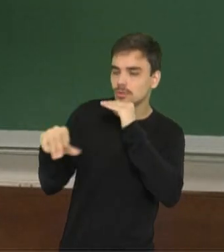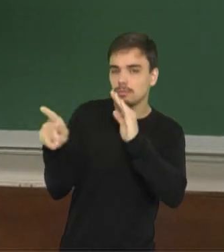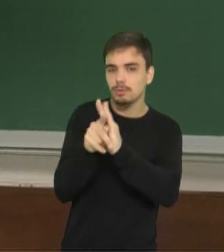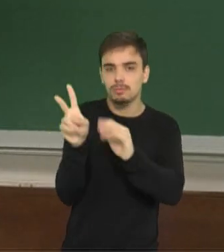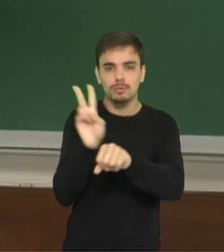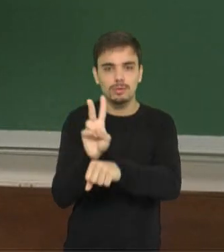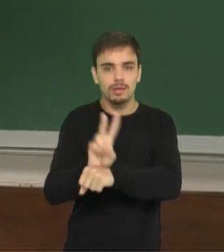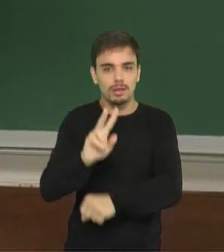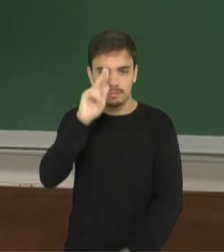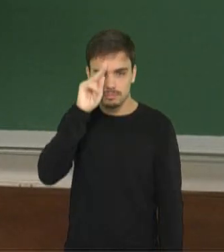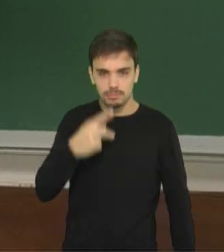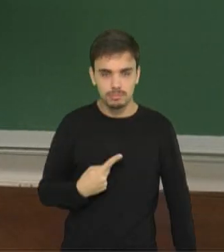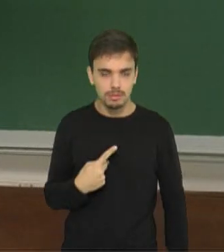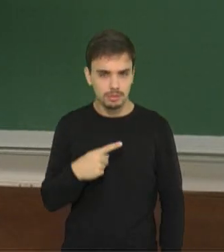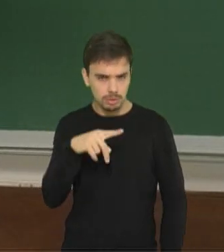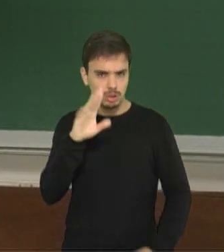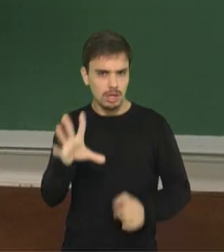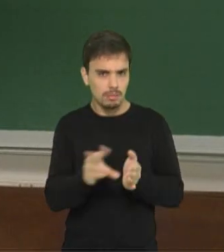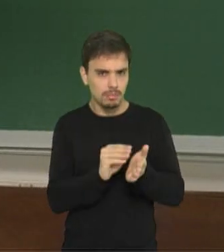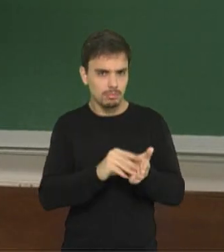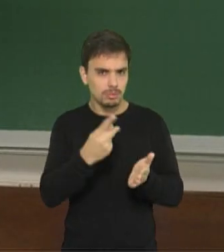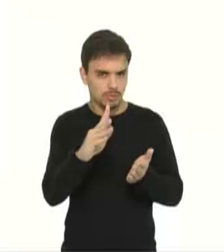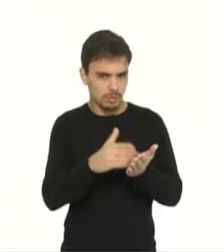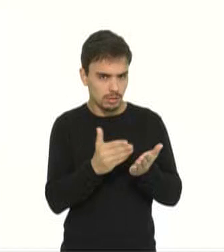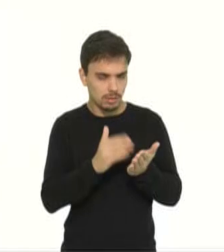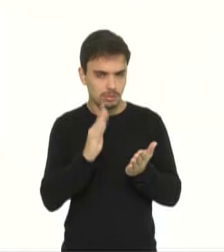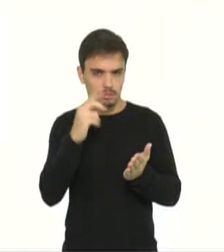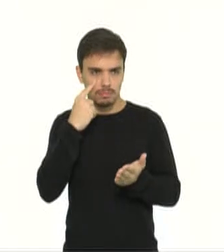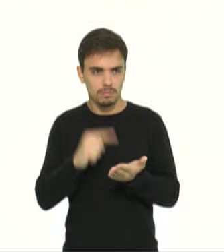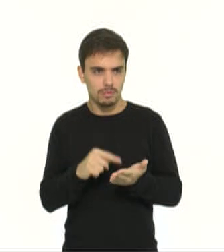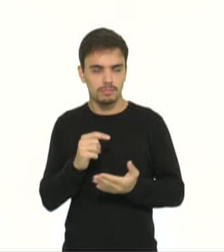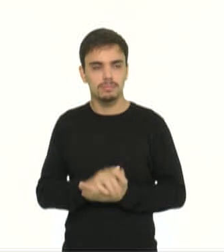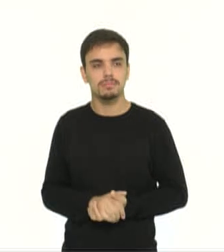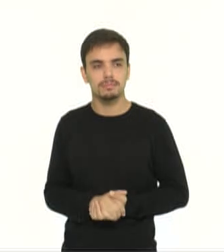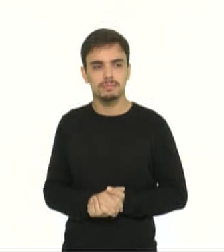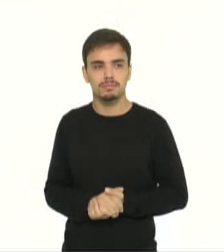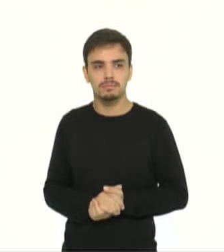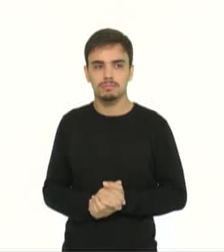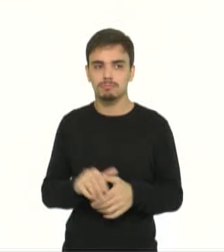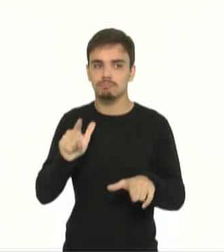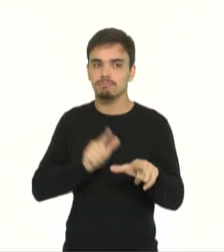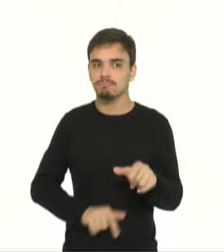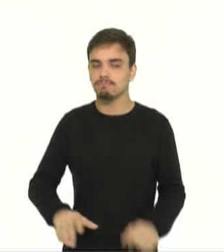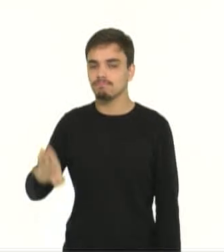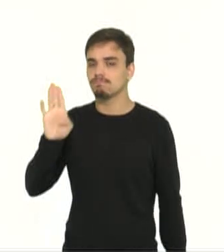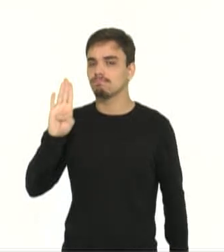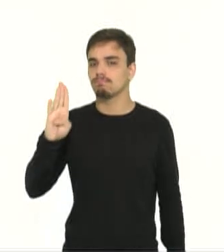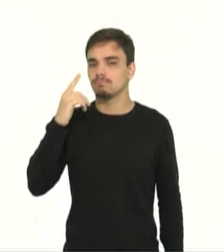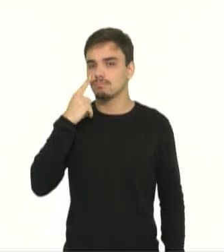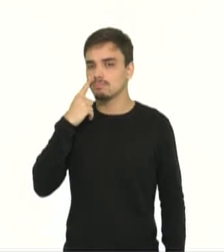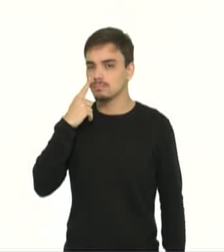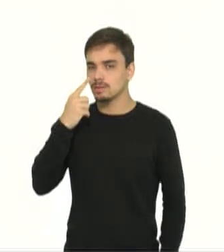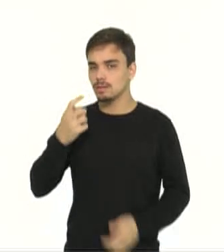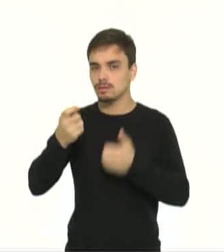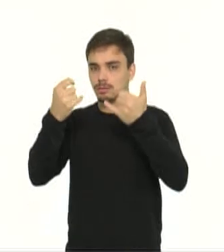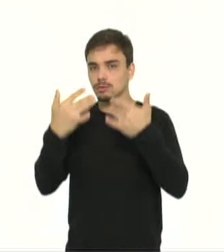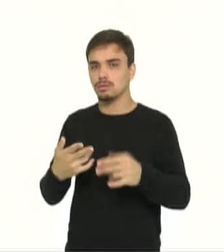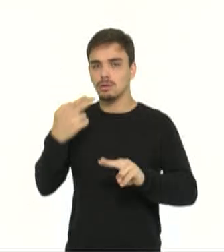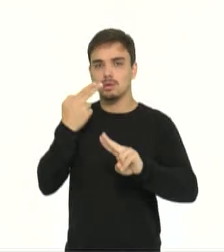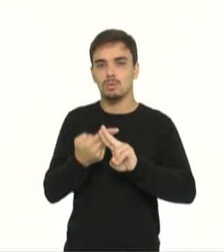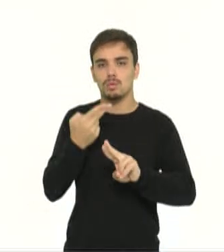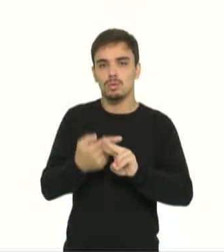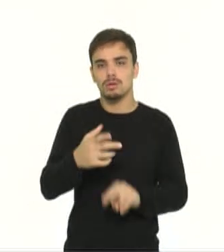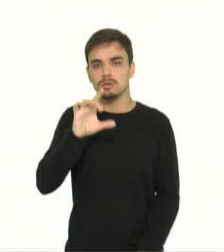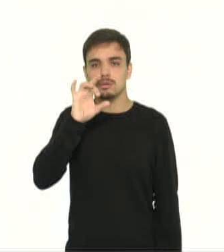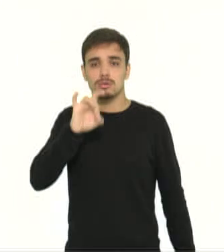proteger? Anotou aí já no seu caderno? Vamos ver então? É a letra B, né? Aqui está dizendo assim, use